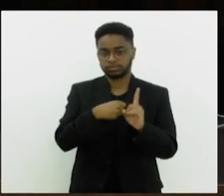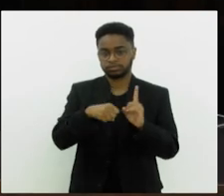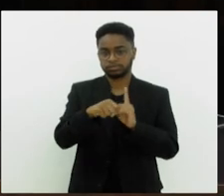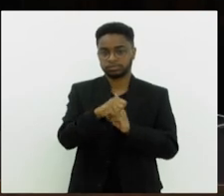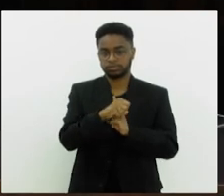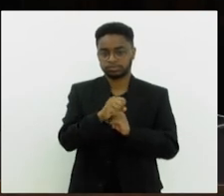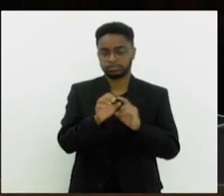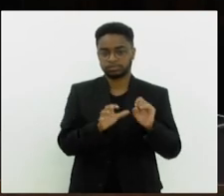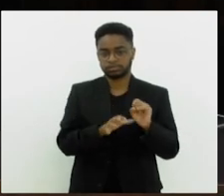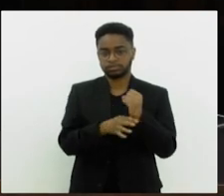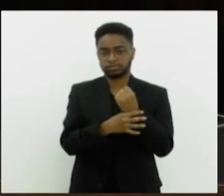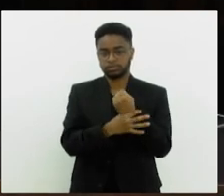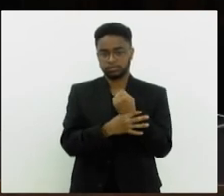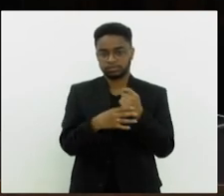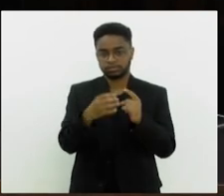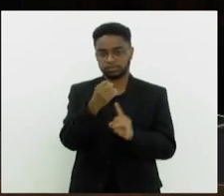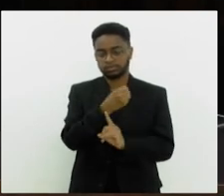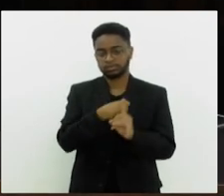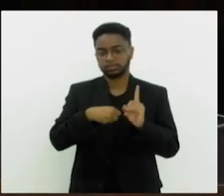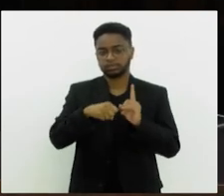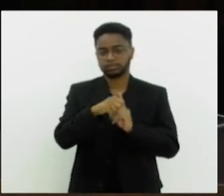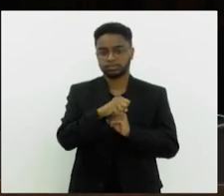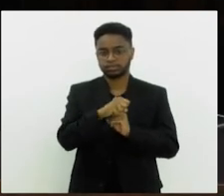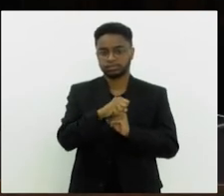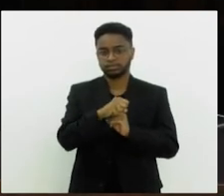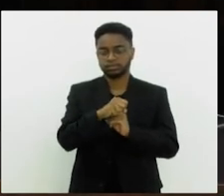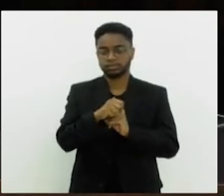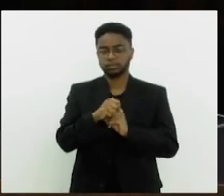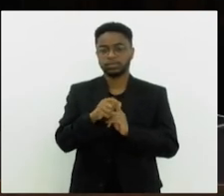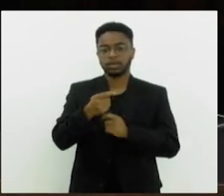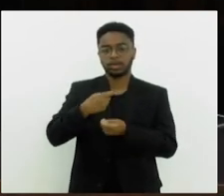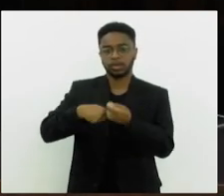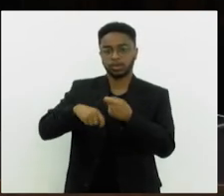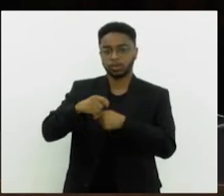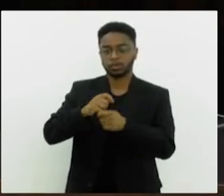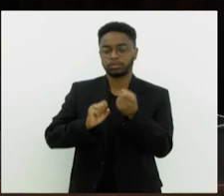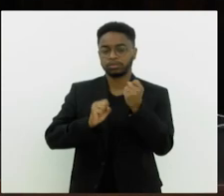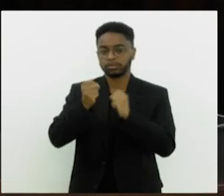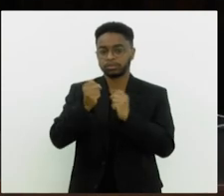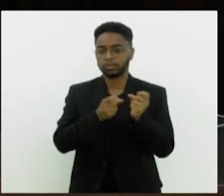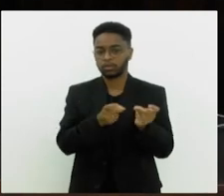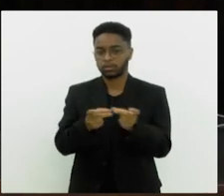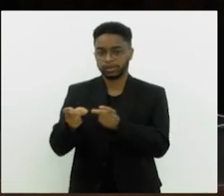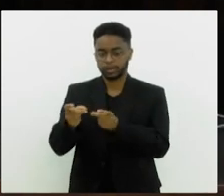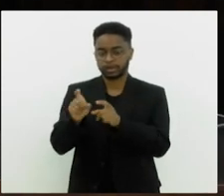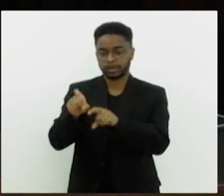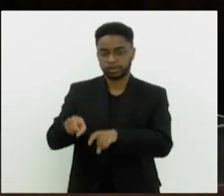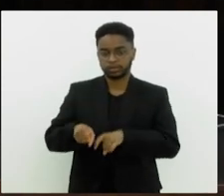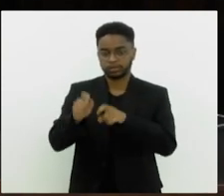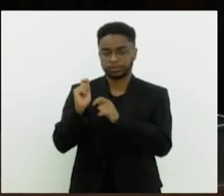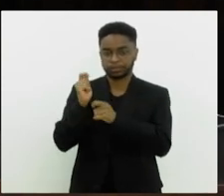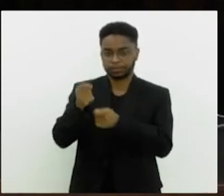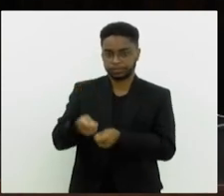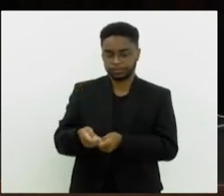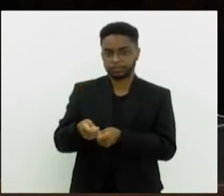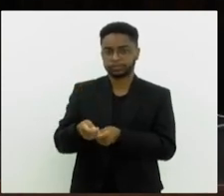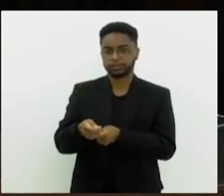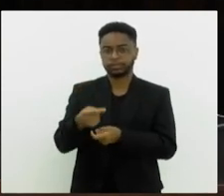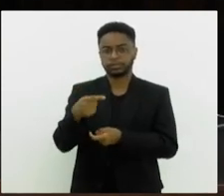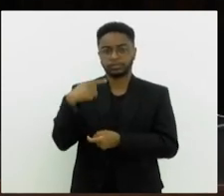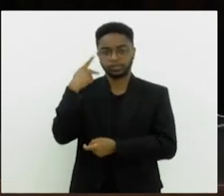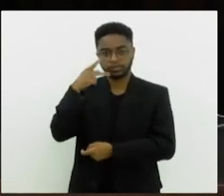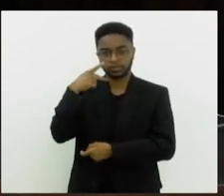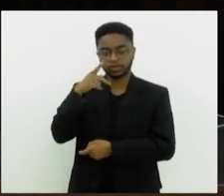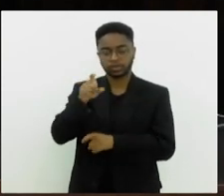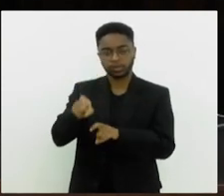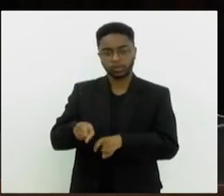e Seguridade Social, de Economia, Indústria e Comércio, de Agricultura, Pecuária, Políticas